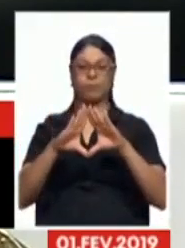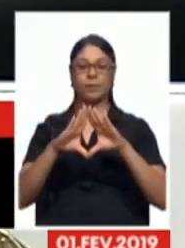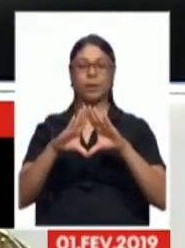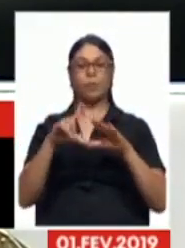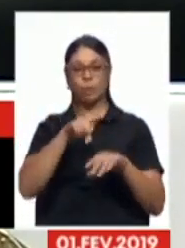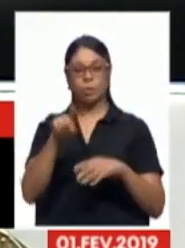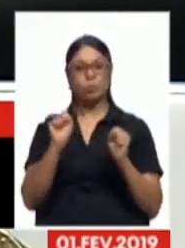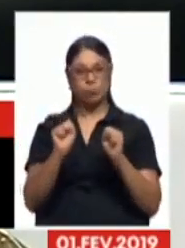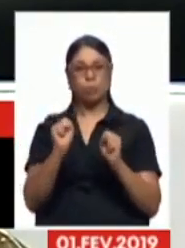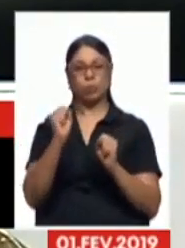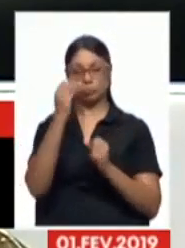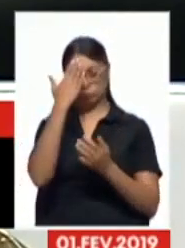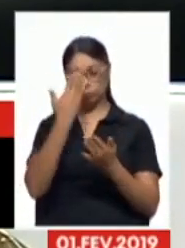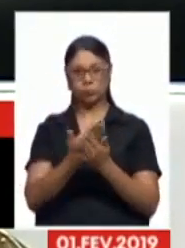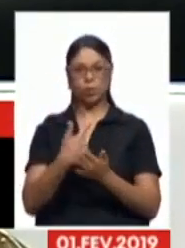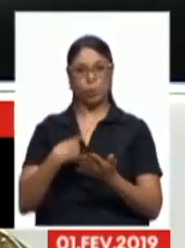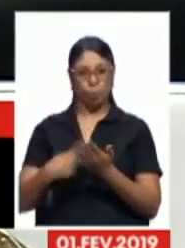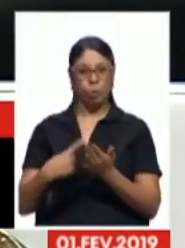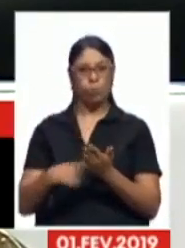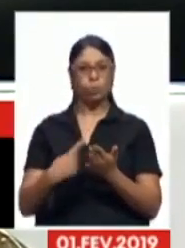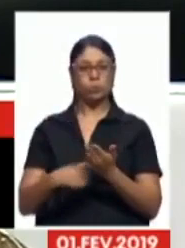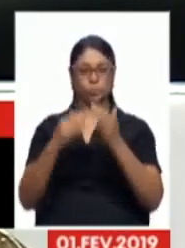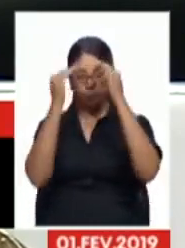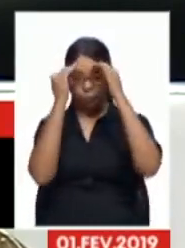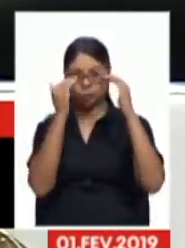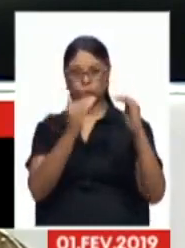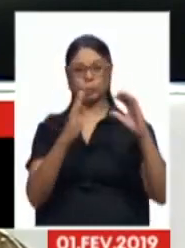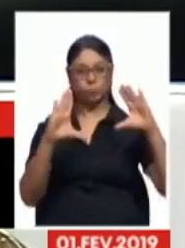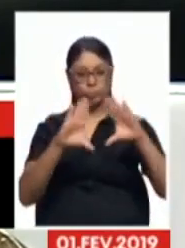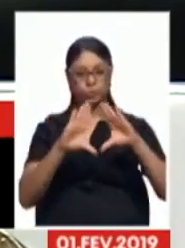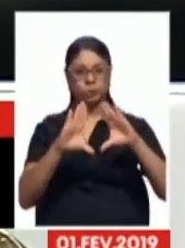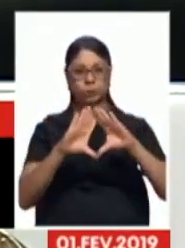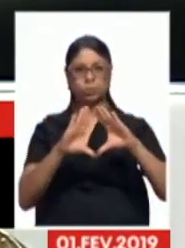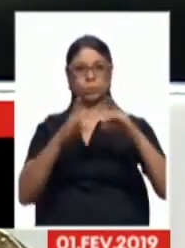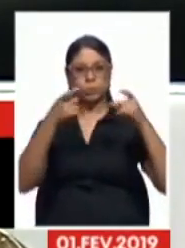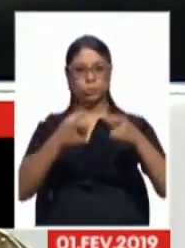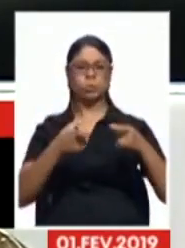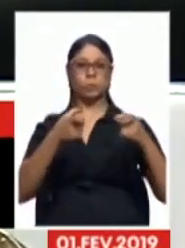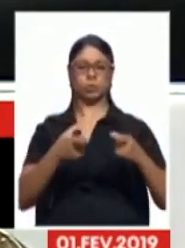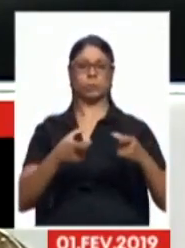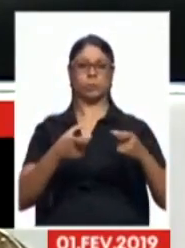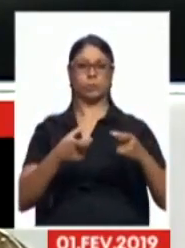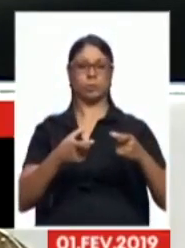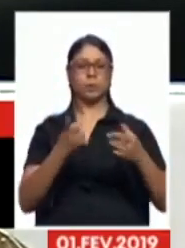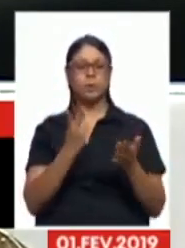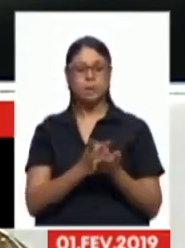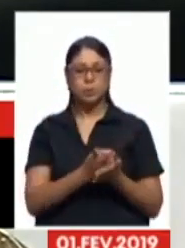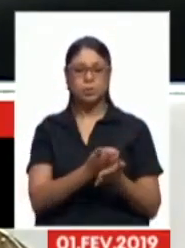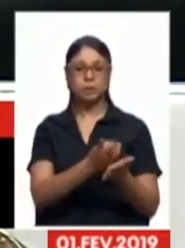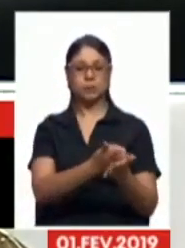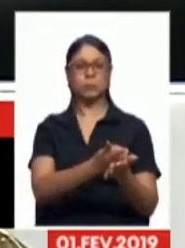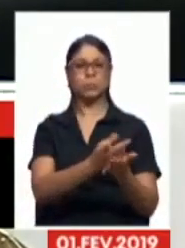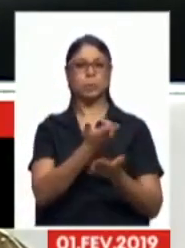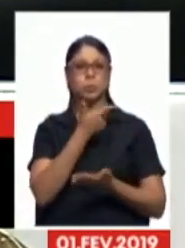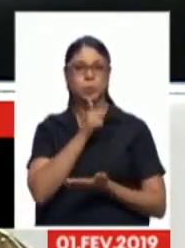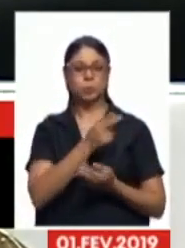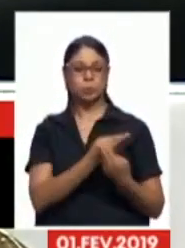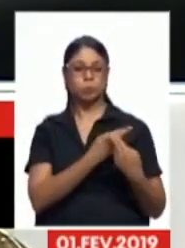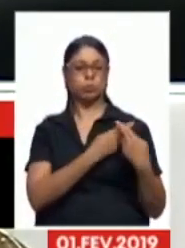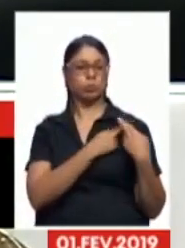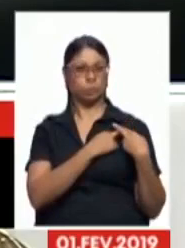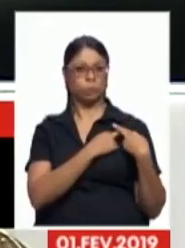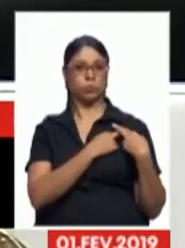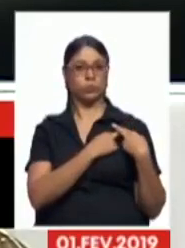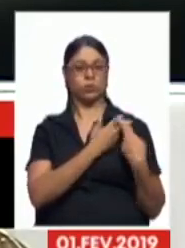honrá-la, trabalhando para que a Assembleia seja uma instituição cada dia mais responsiva ao